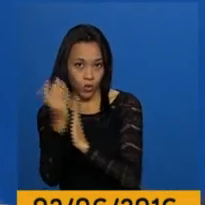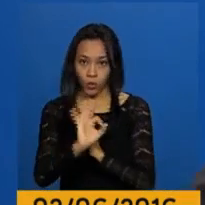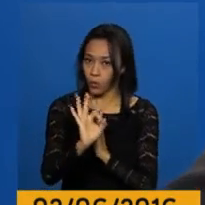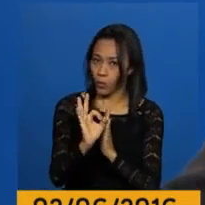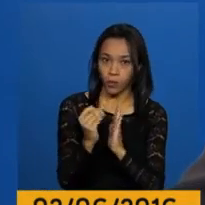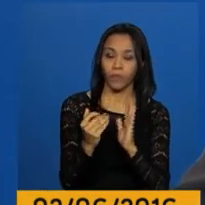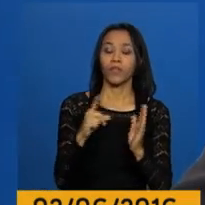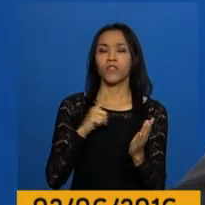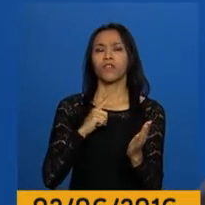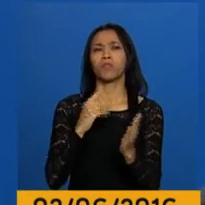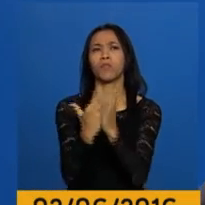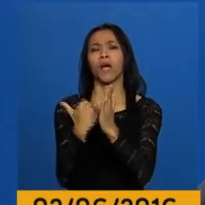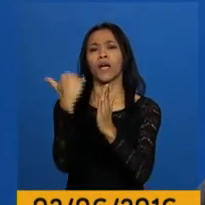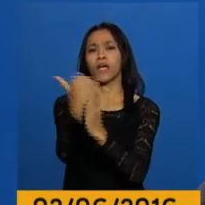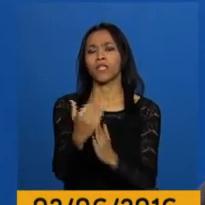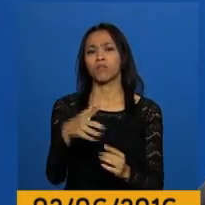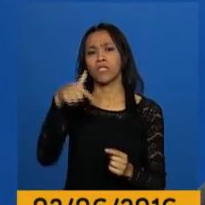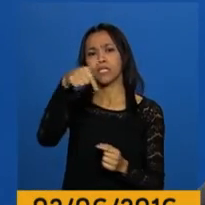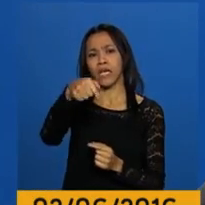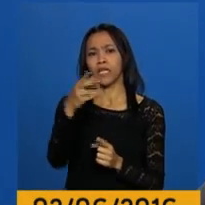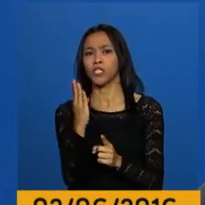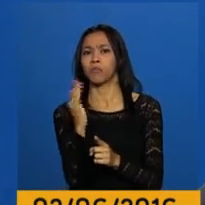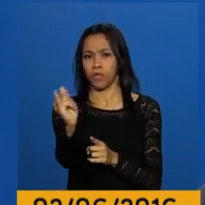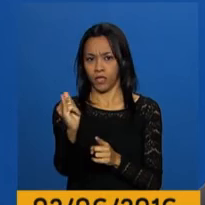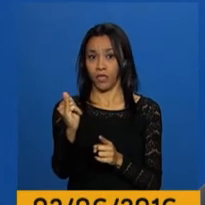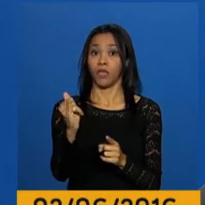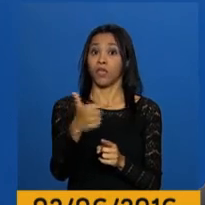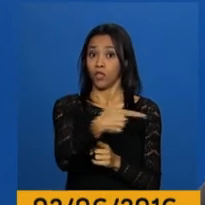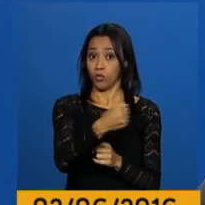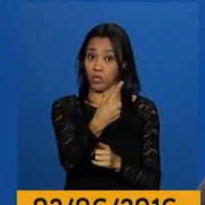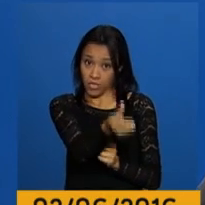acréscimo de 7 bilhões em 2016,